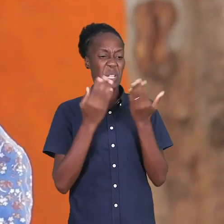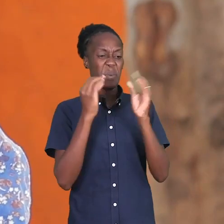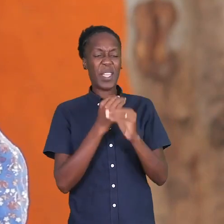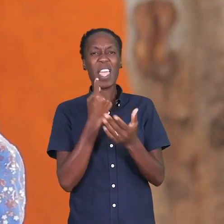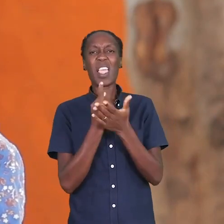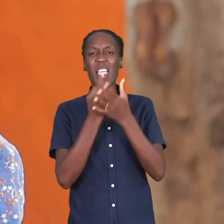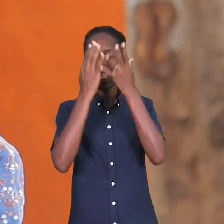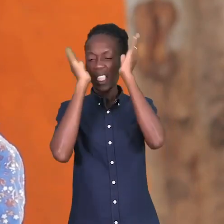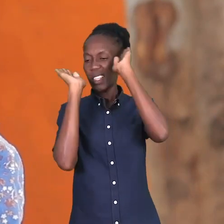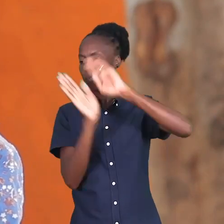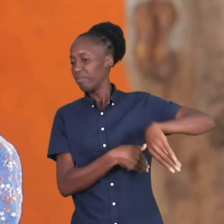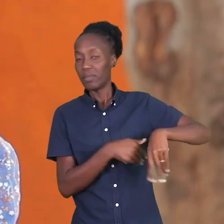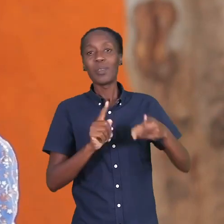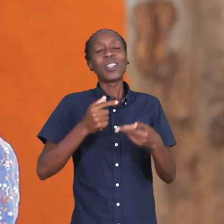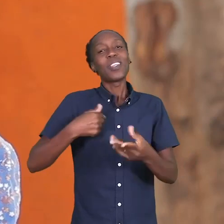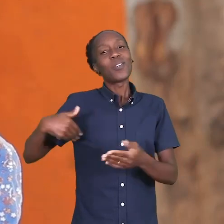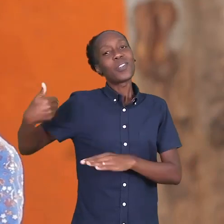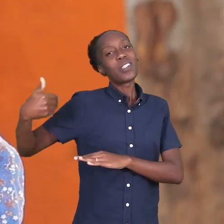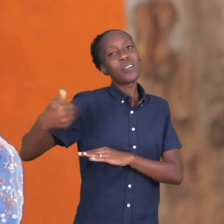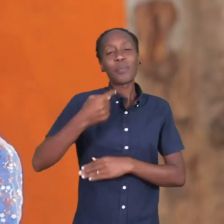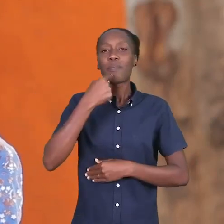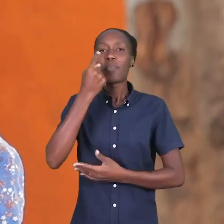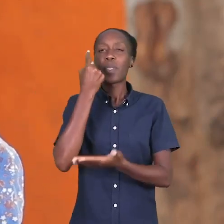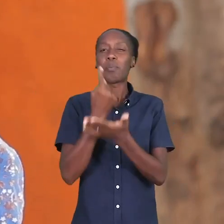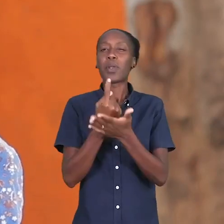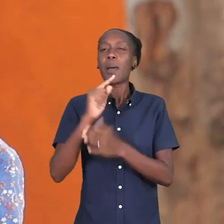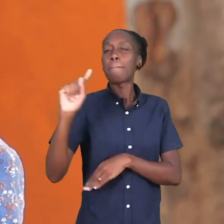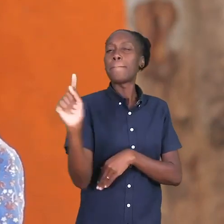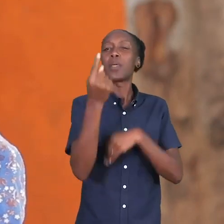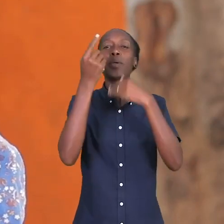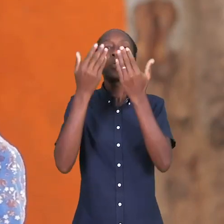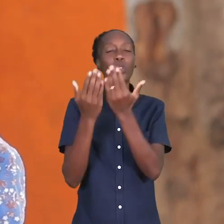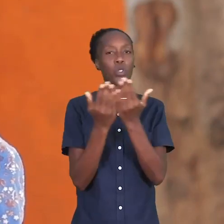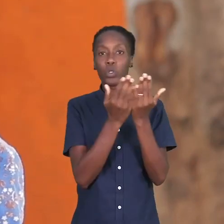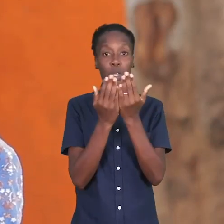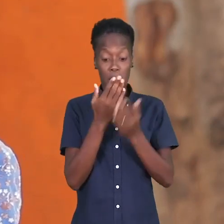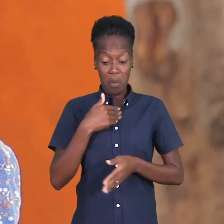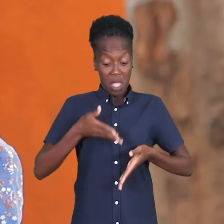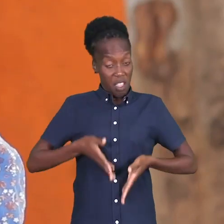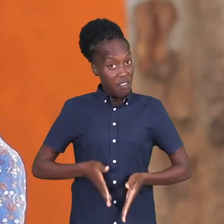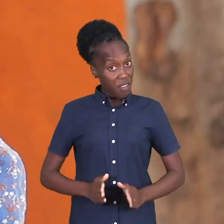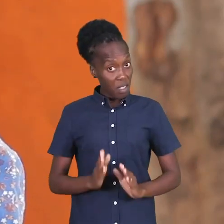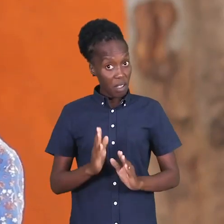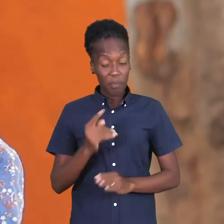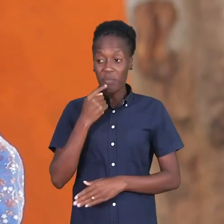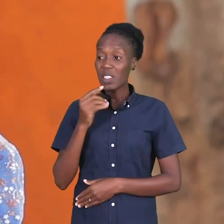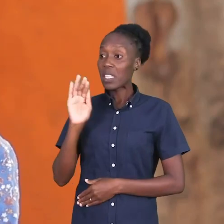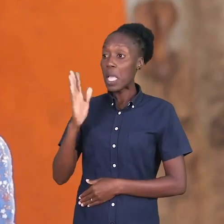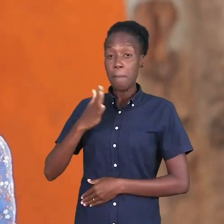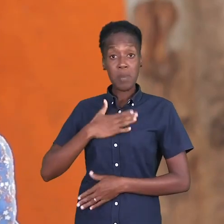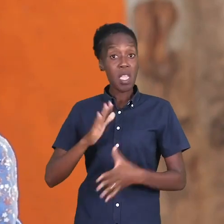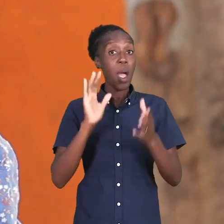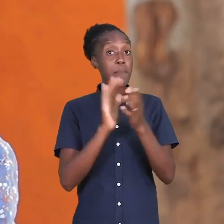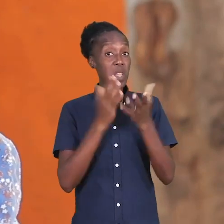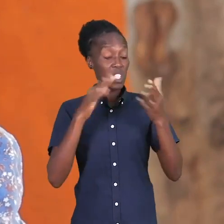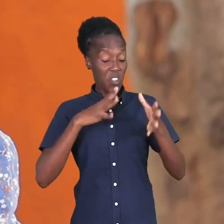dizer? Não te valorizam. É por isso que eu digo sempre, em primeiro lugar, escola. Porque isso para decorrer para o lar. Até minha filha às